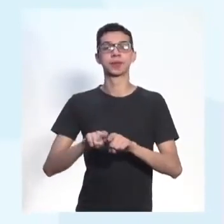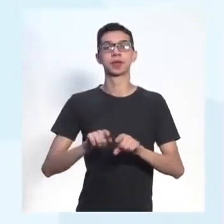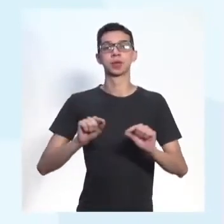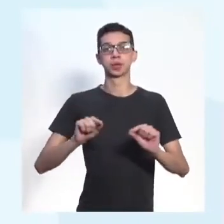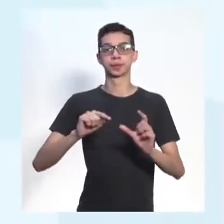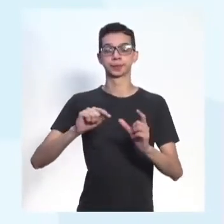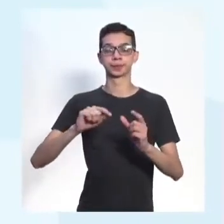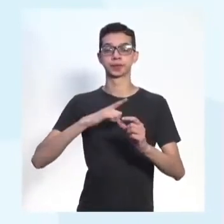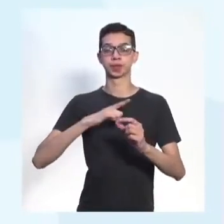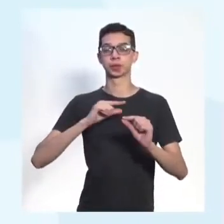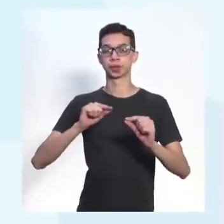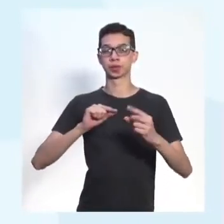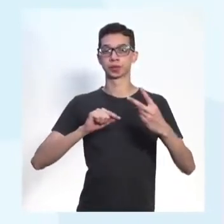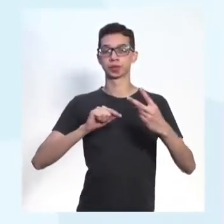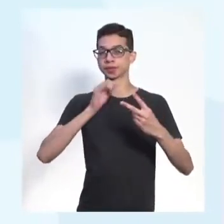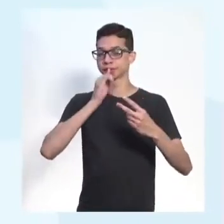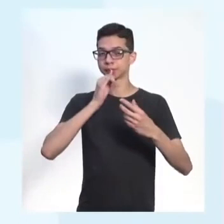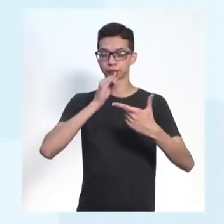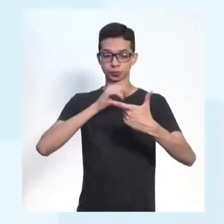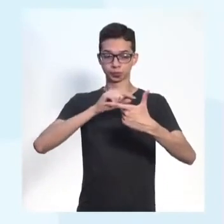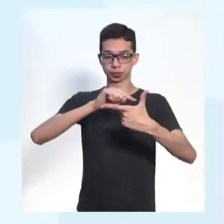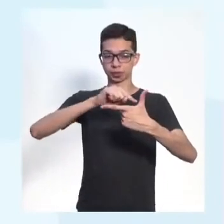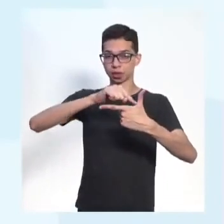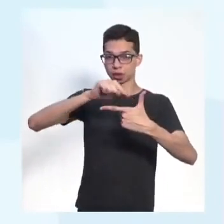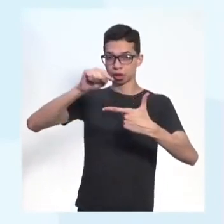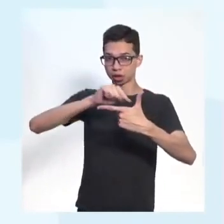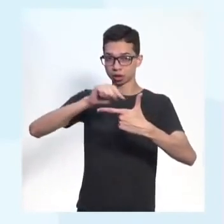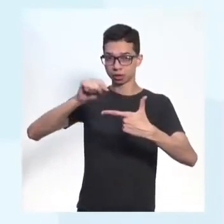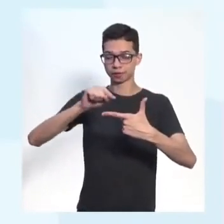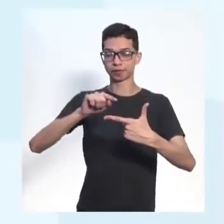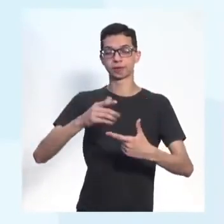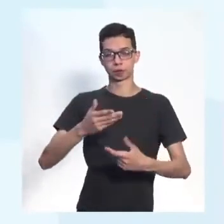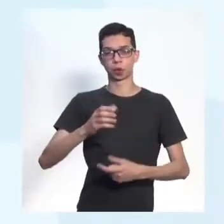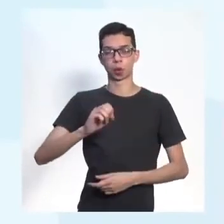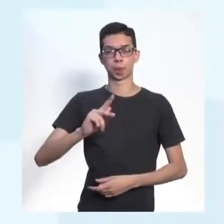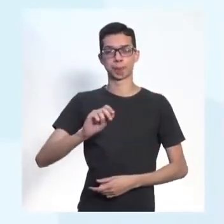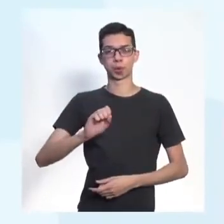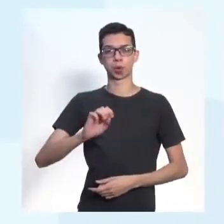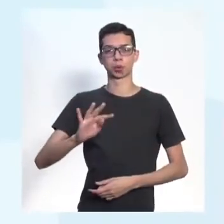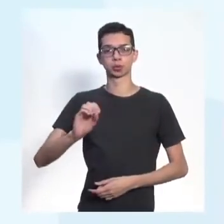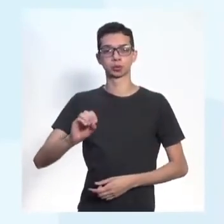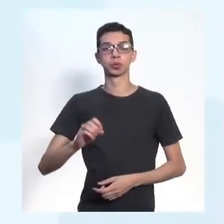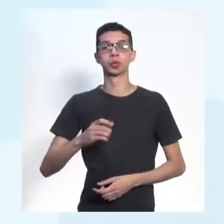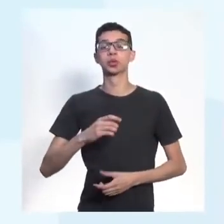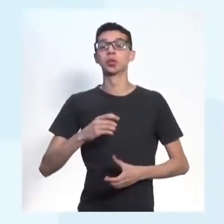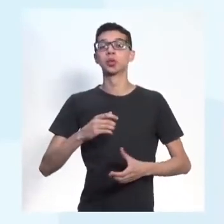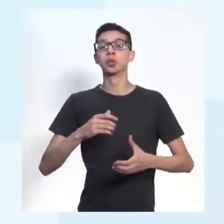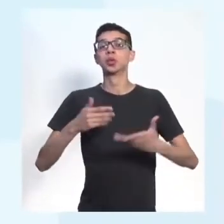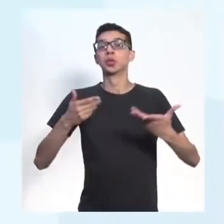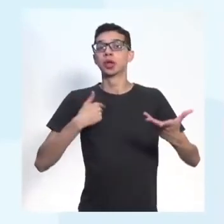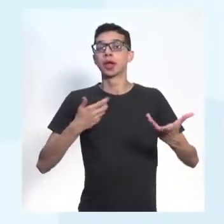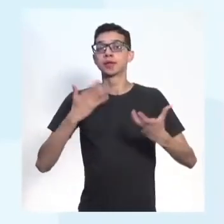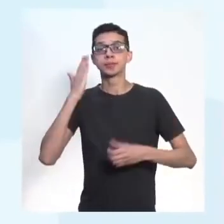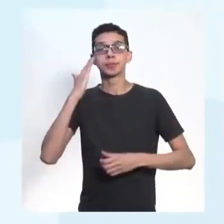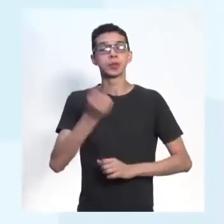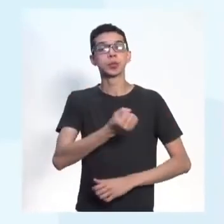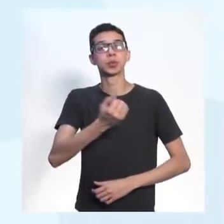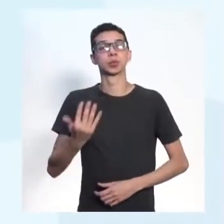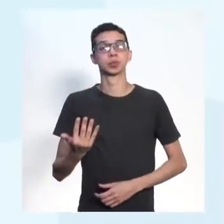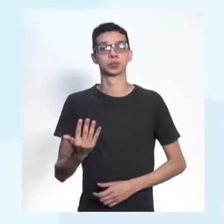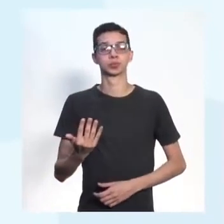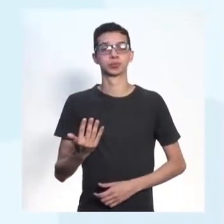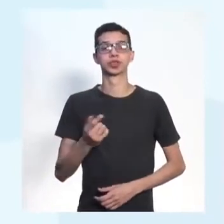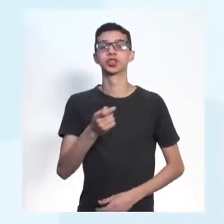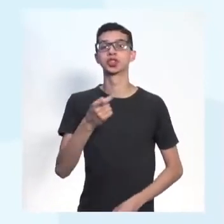vértice, correspondente. Qualquer relação, qualquer uma dessas quatro relações, eu quero saber qual que é o valor do ângulo